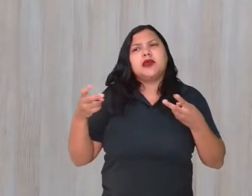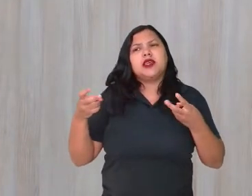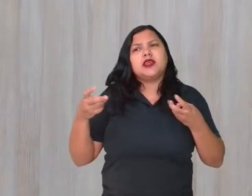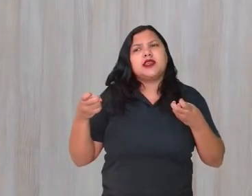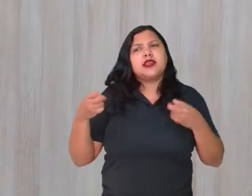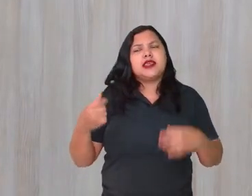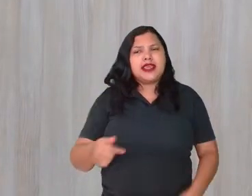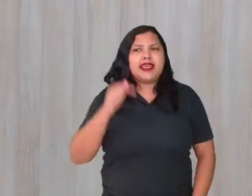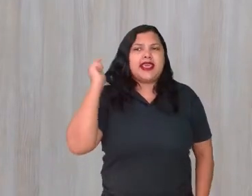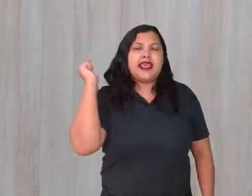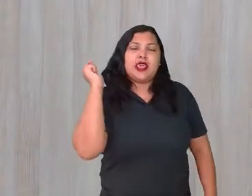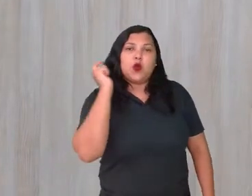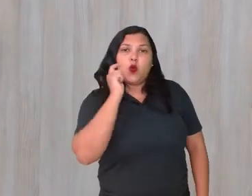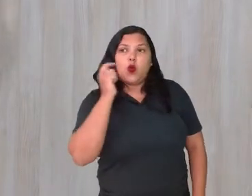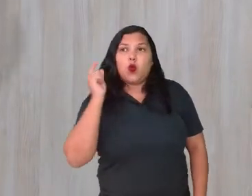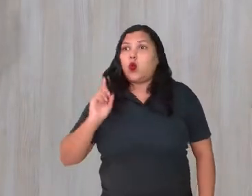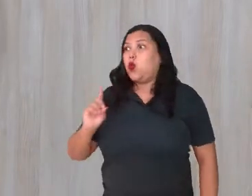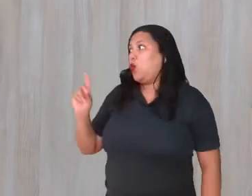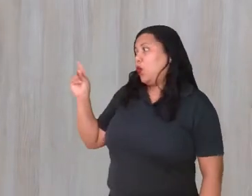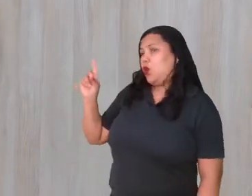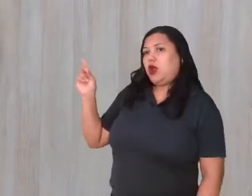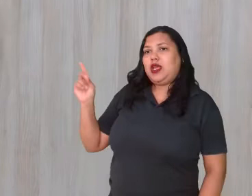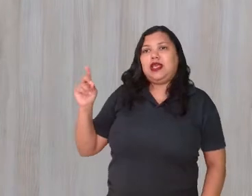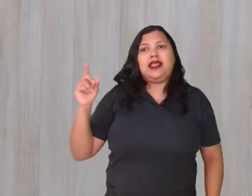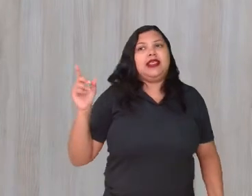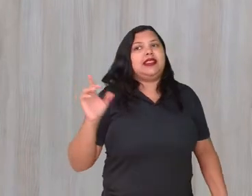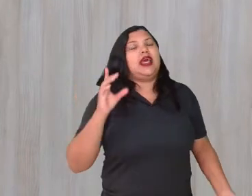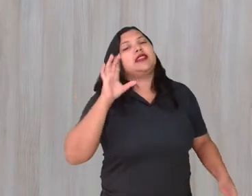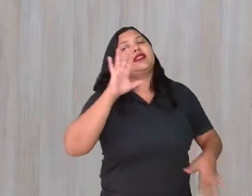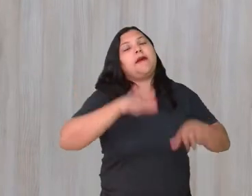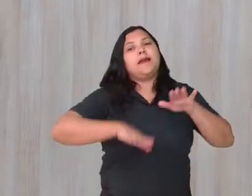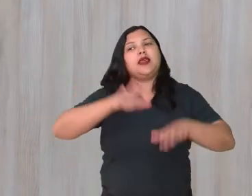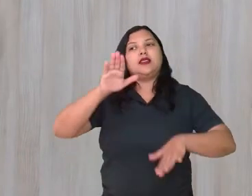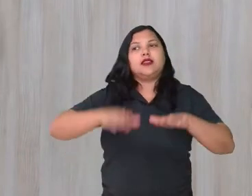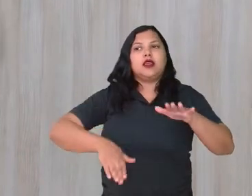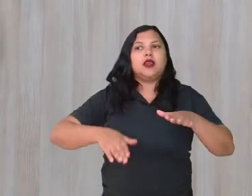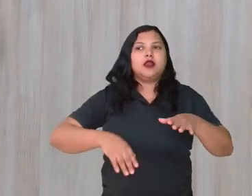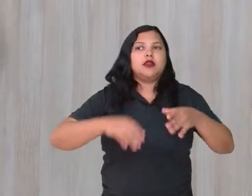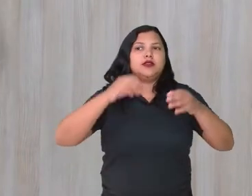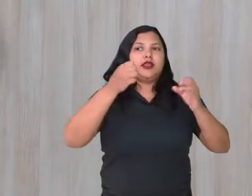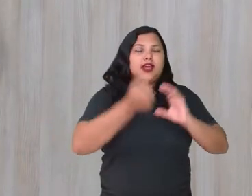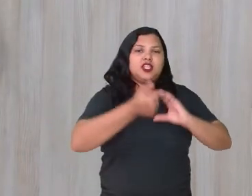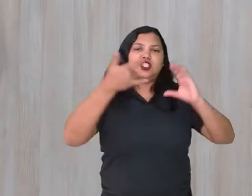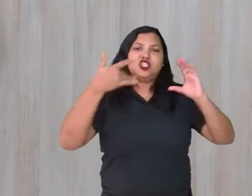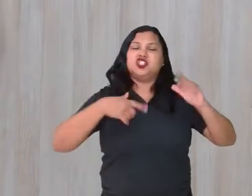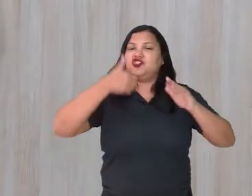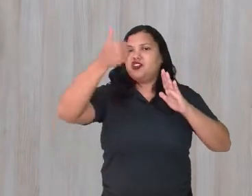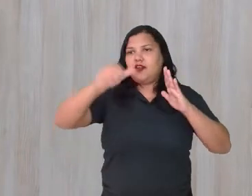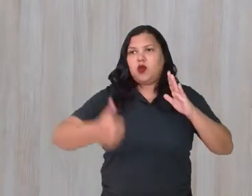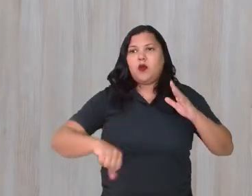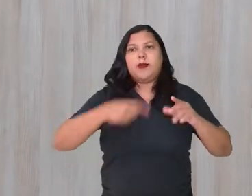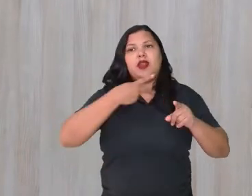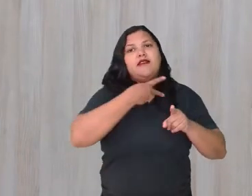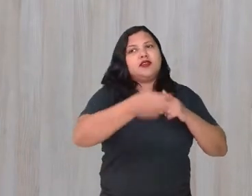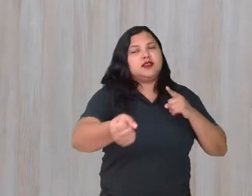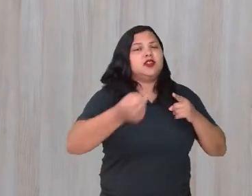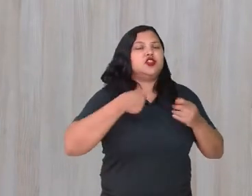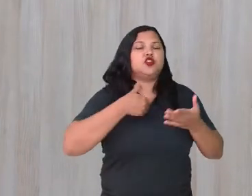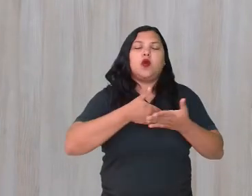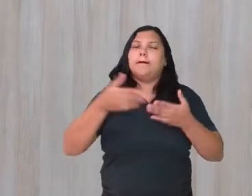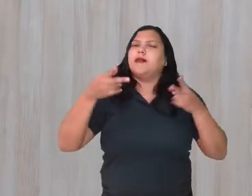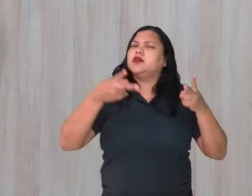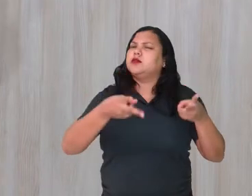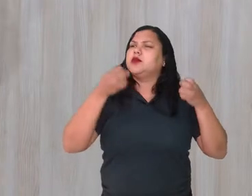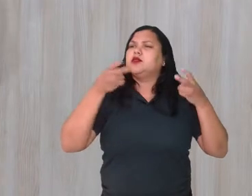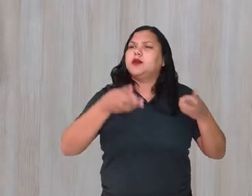a chance desse aqui está de acordo com as condições que a gente avaliou para ele vencer a partida, a gente começa a